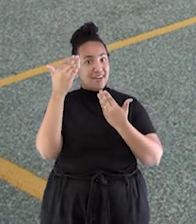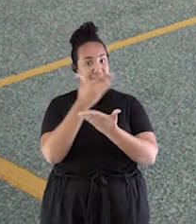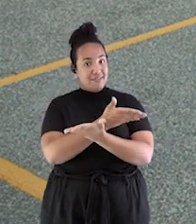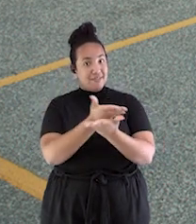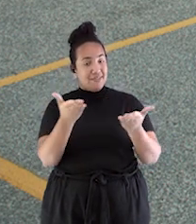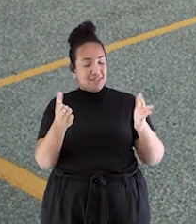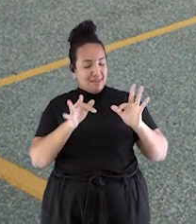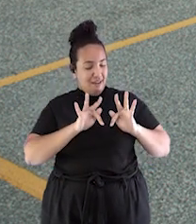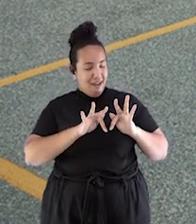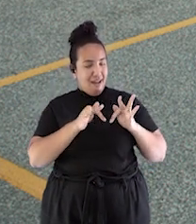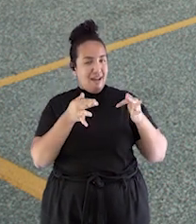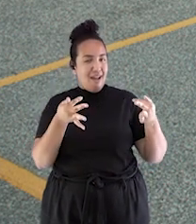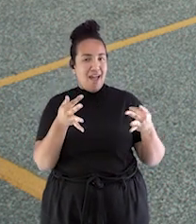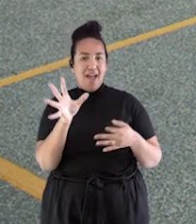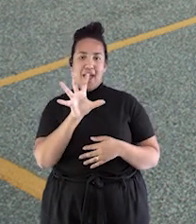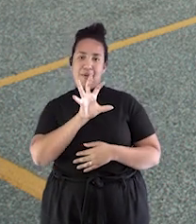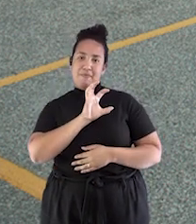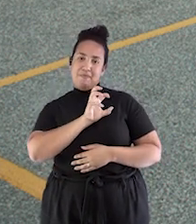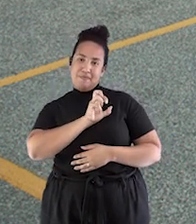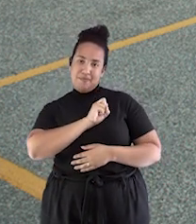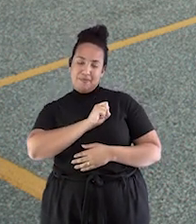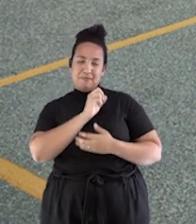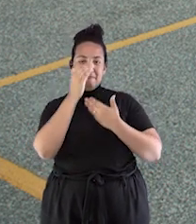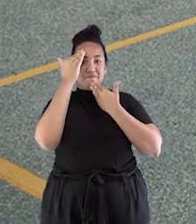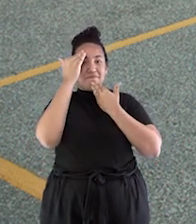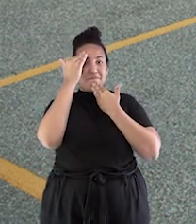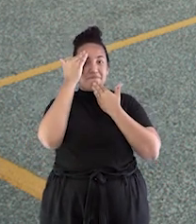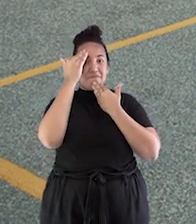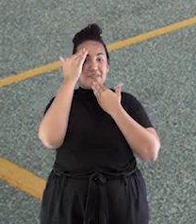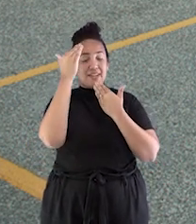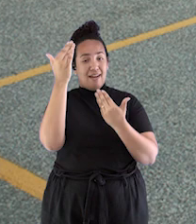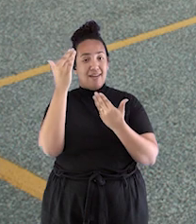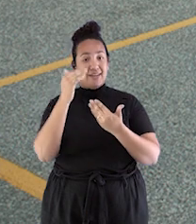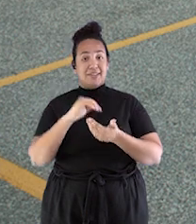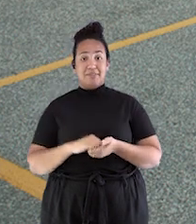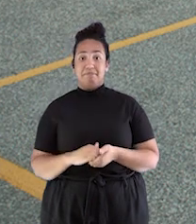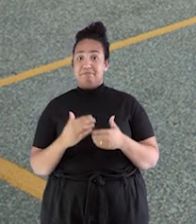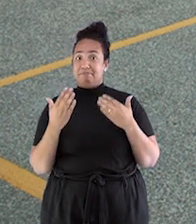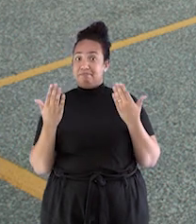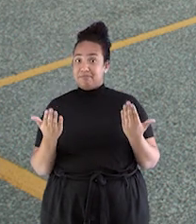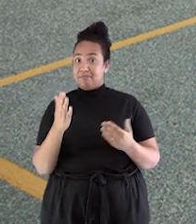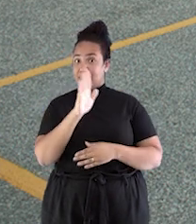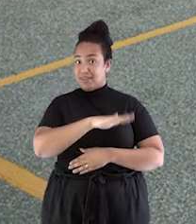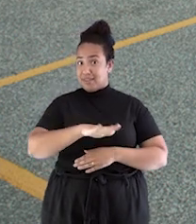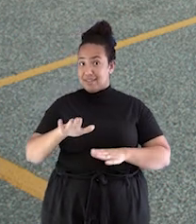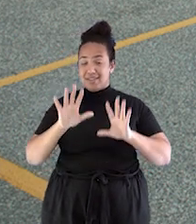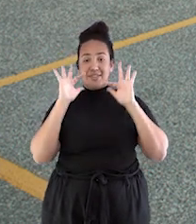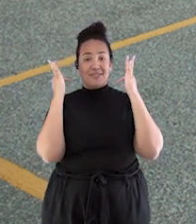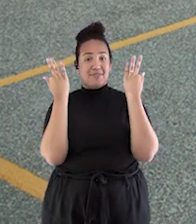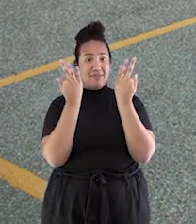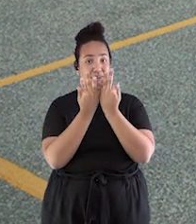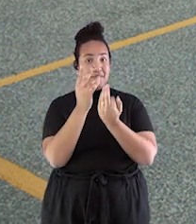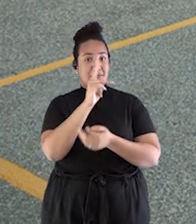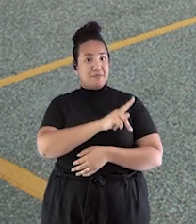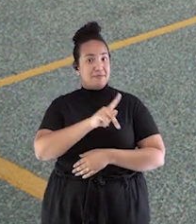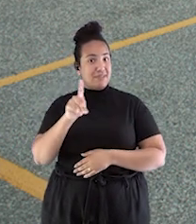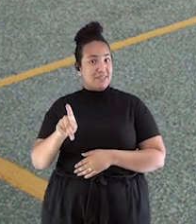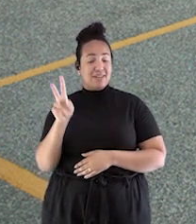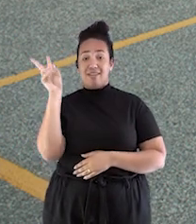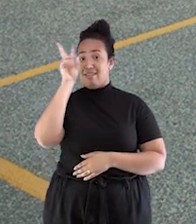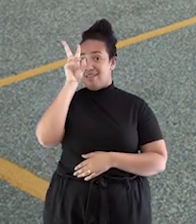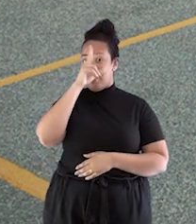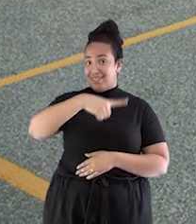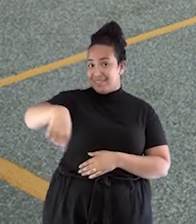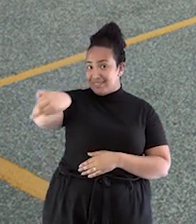sua dedicação e amor. Obrigado do fundo do coração. Então, crianças, famílias e professores,